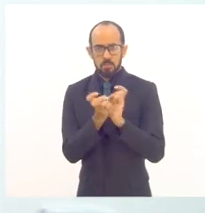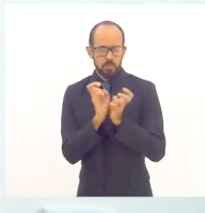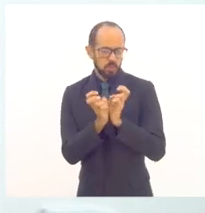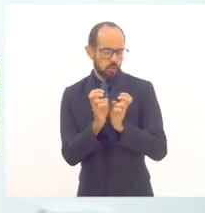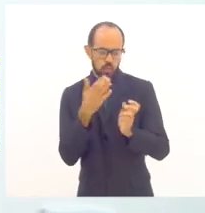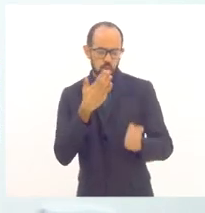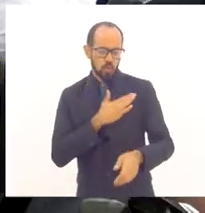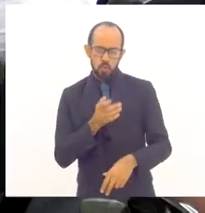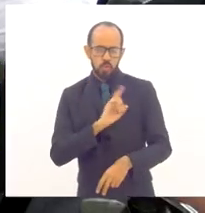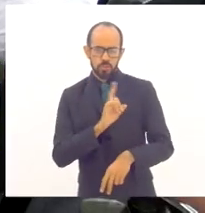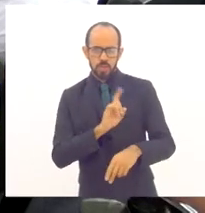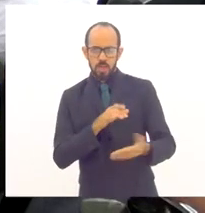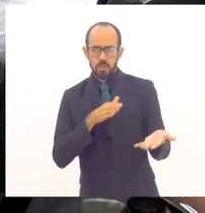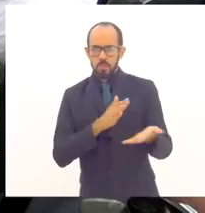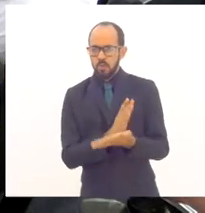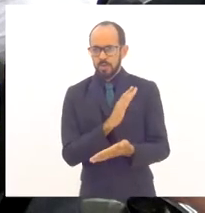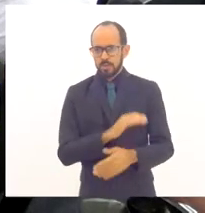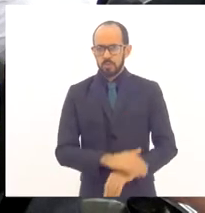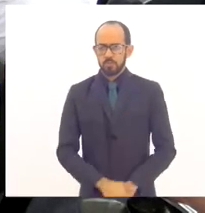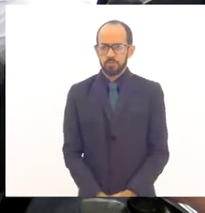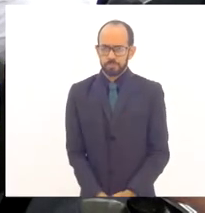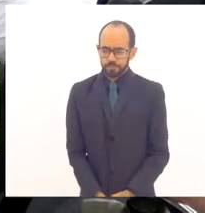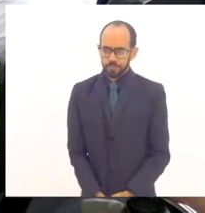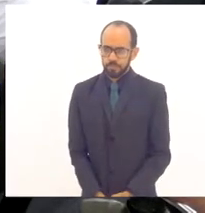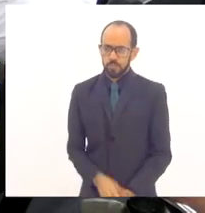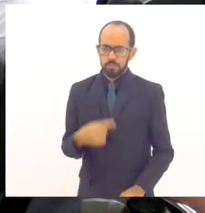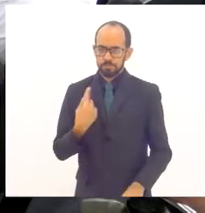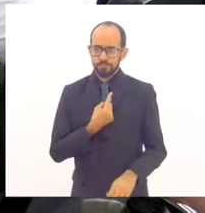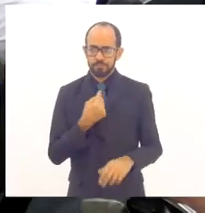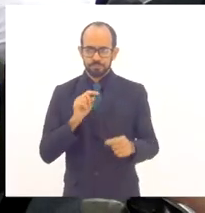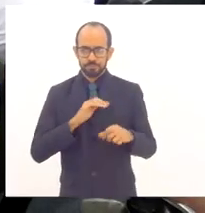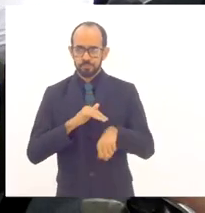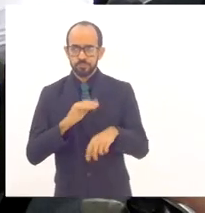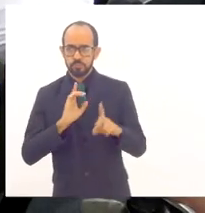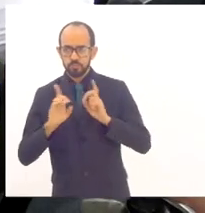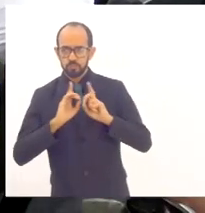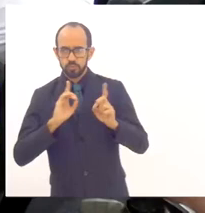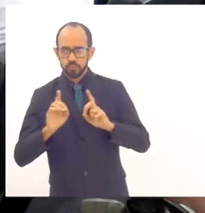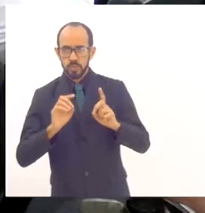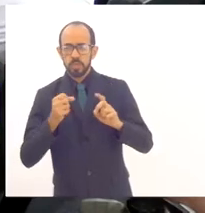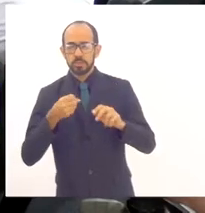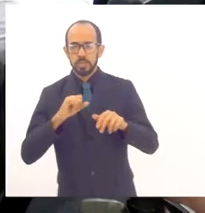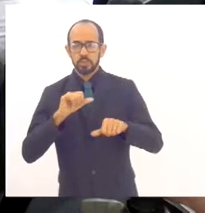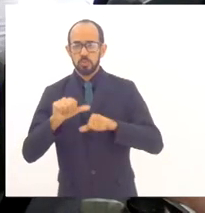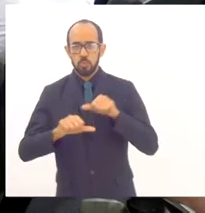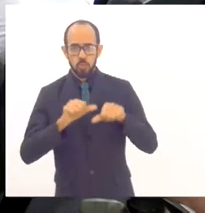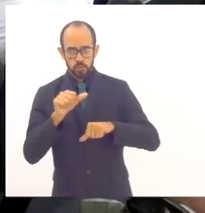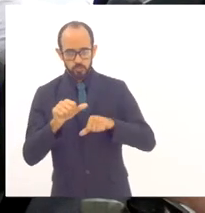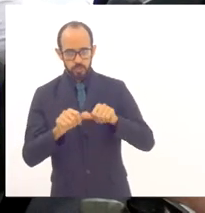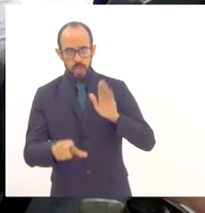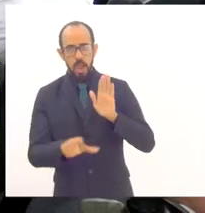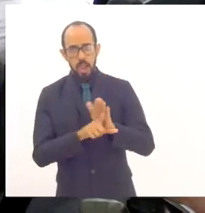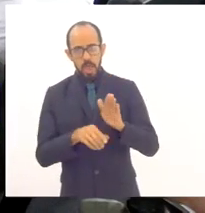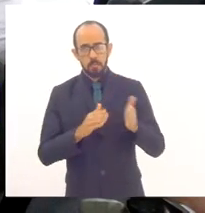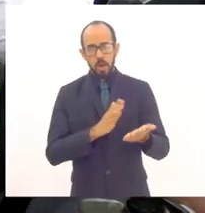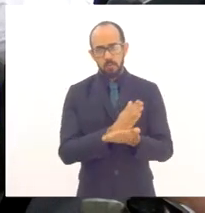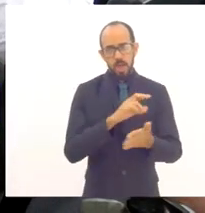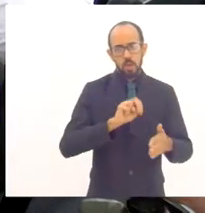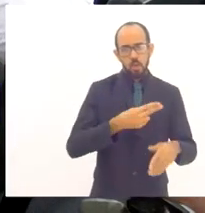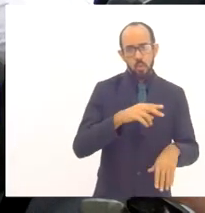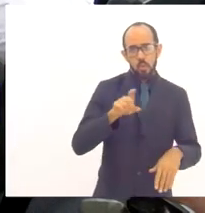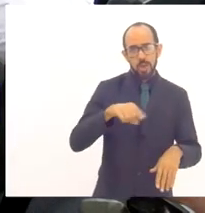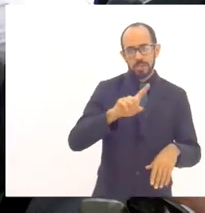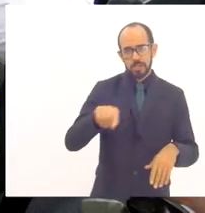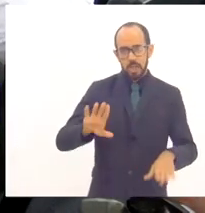com a aprovação dessa lei. A gente vai discutir aqui se a gente faz uma lei modificando essa ou apenas